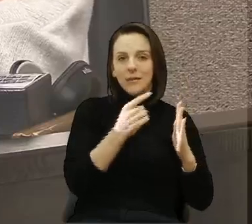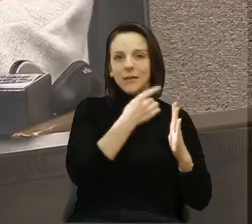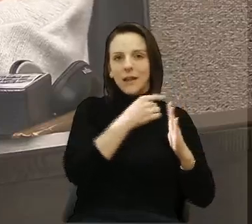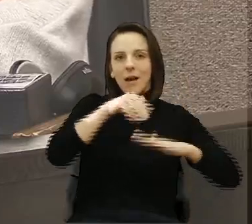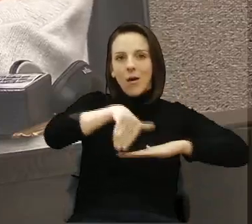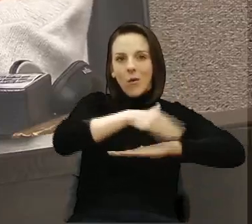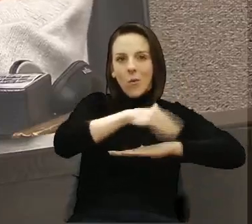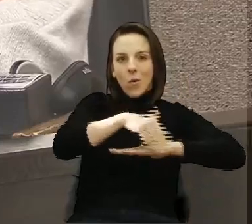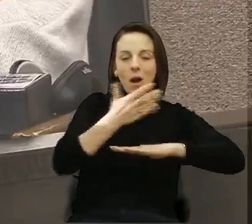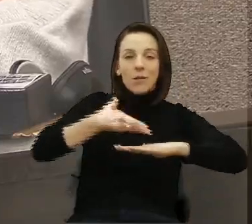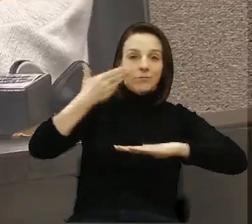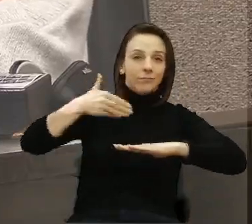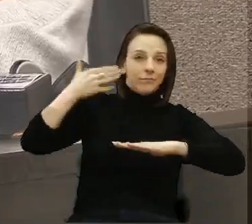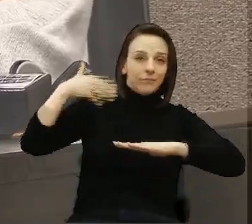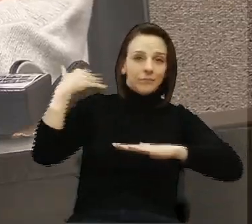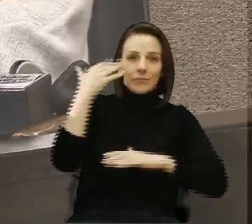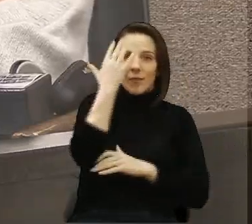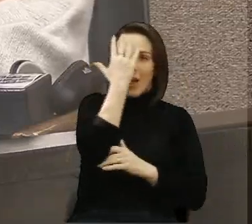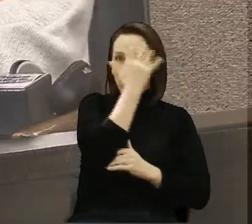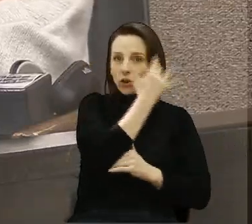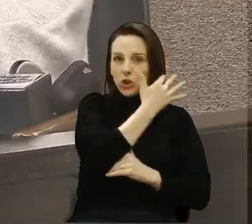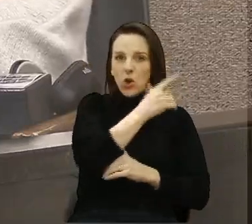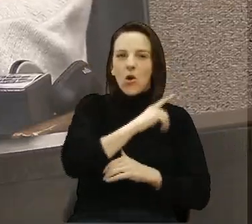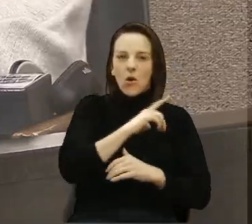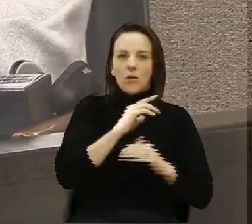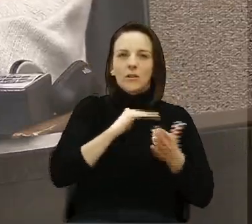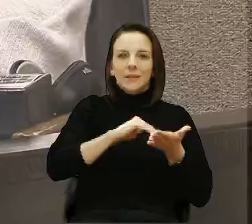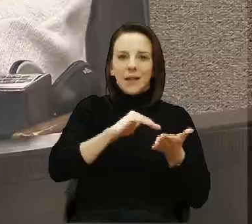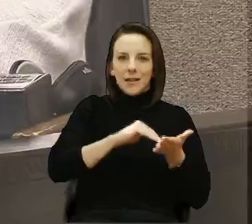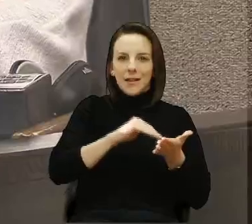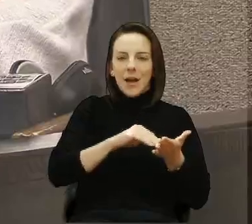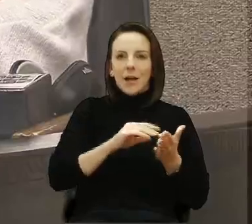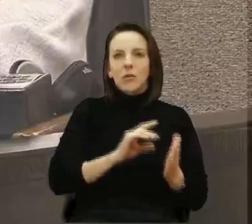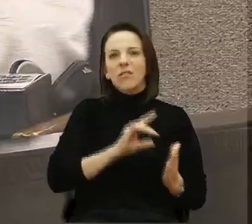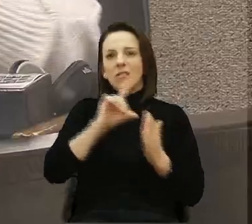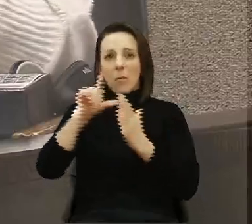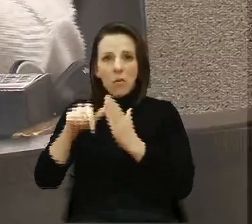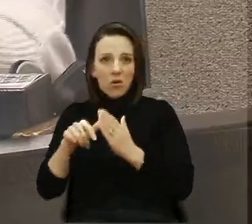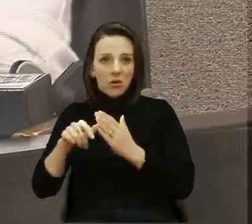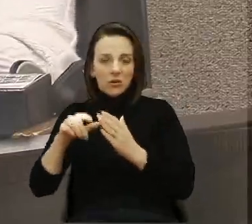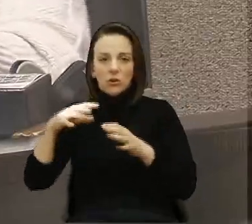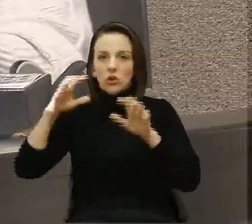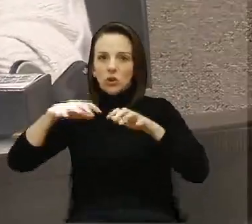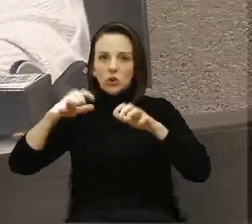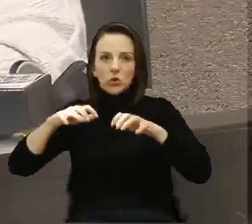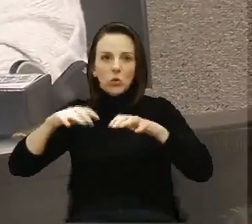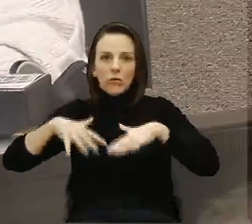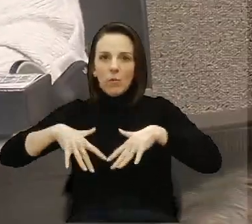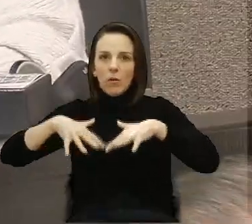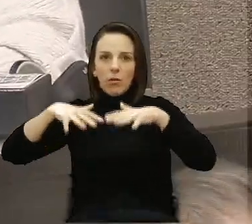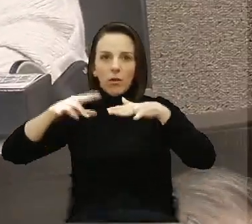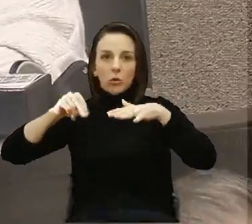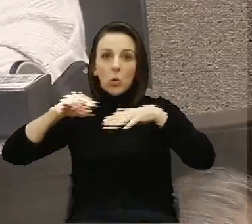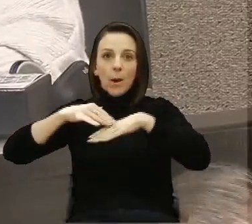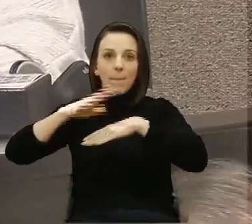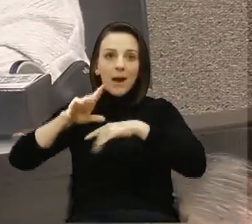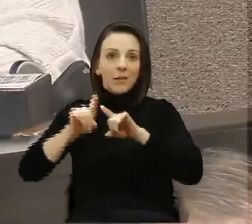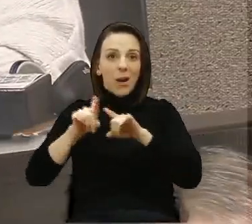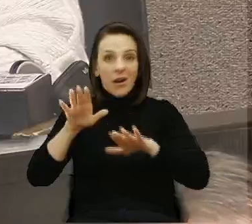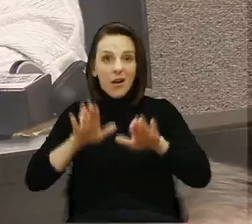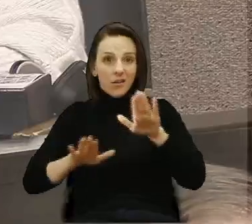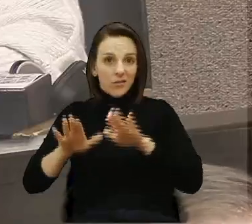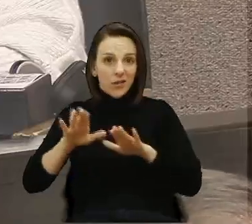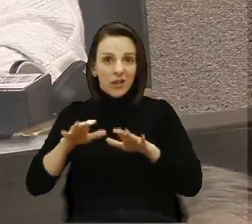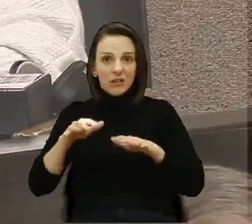do Adiló, após, mesmo que não houve mais alagamentos, mas a rua ficou muitas vezes intransitável por causa da colocação